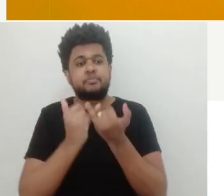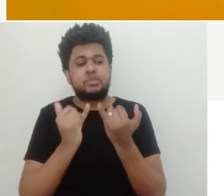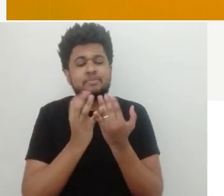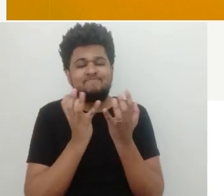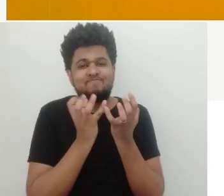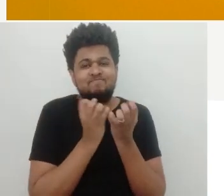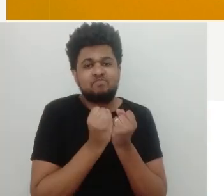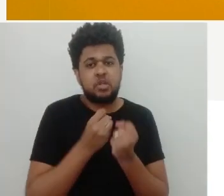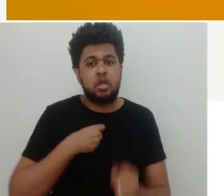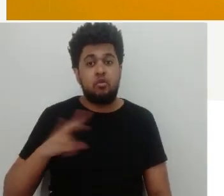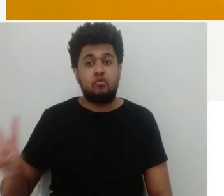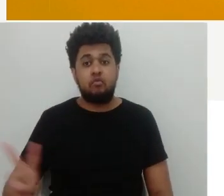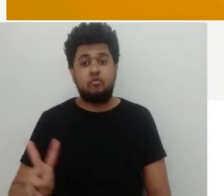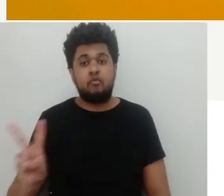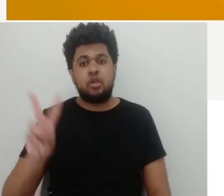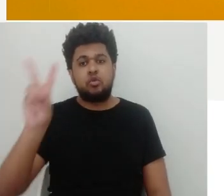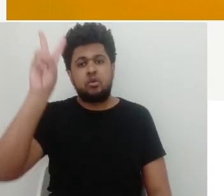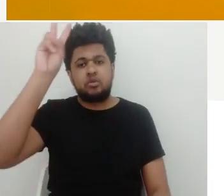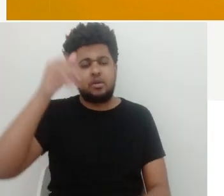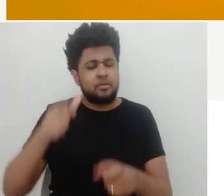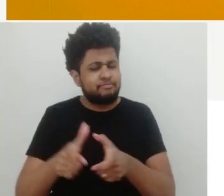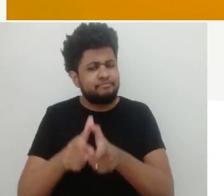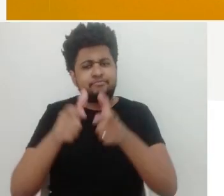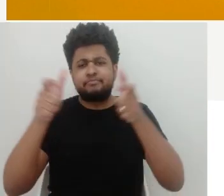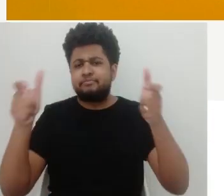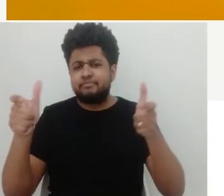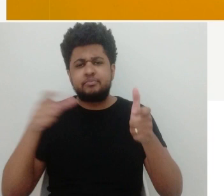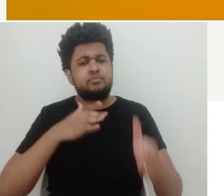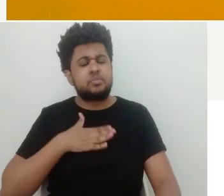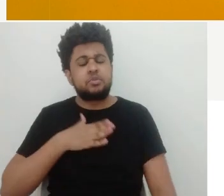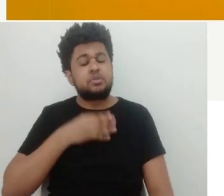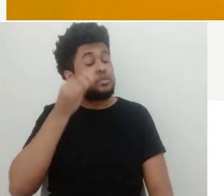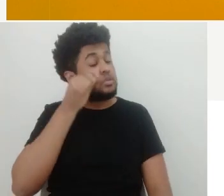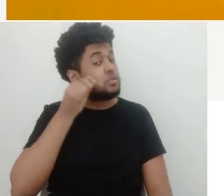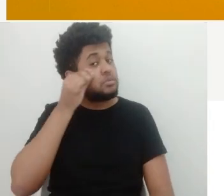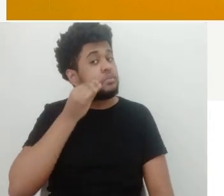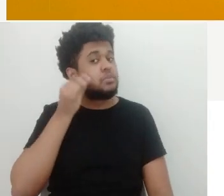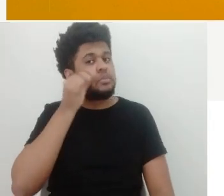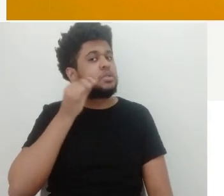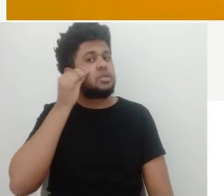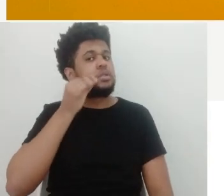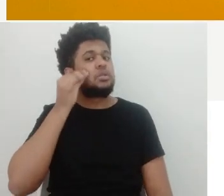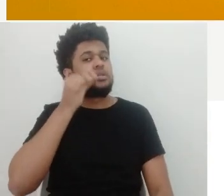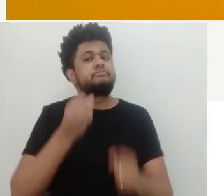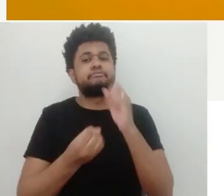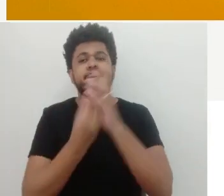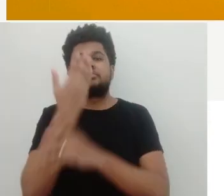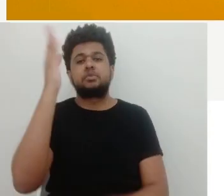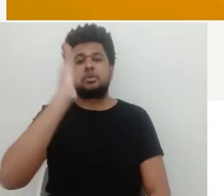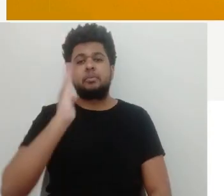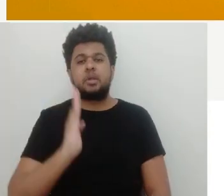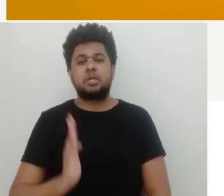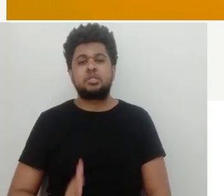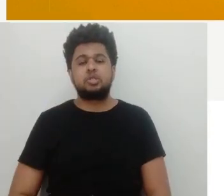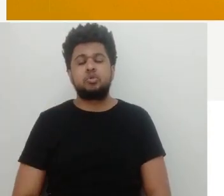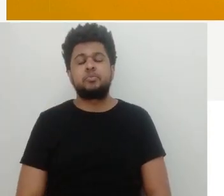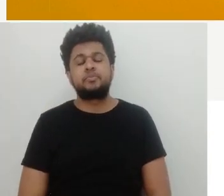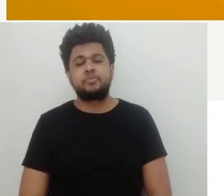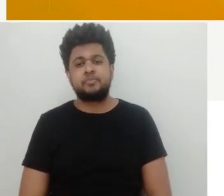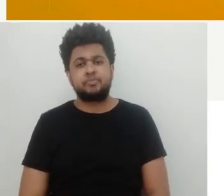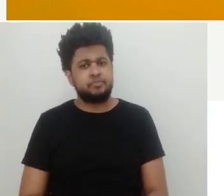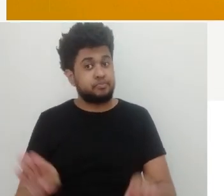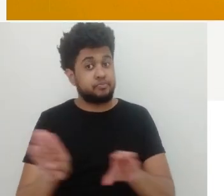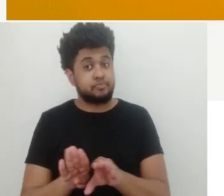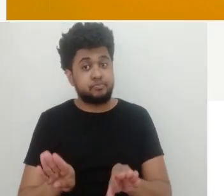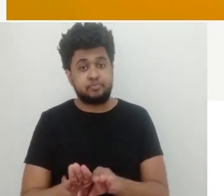mais essa minha experiência de pós-graduação no Brasil. Por outra parte, nesses tempos de